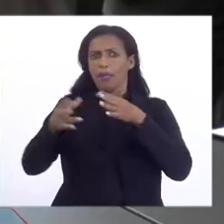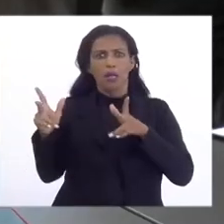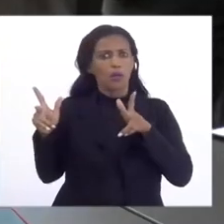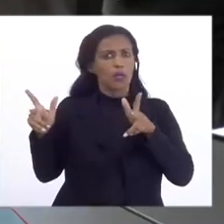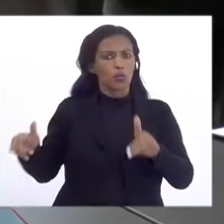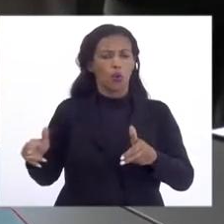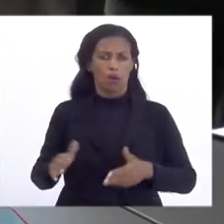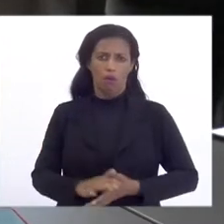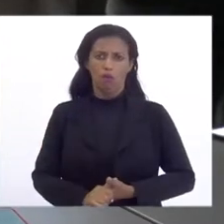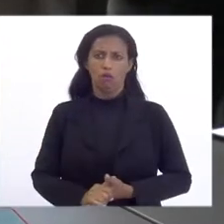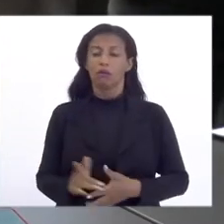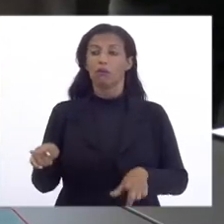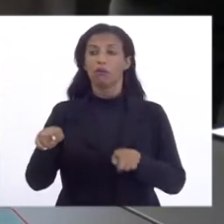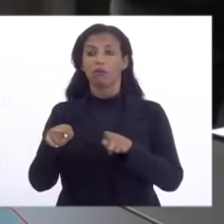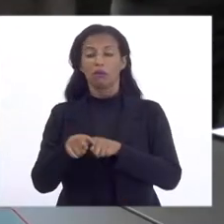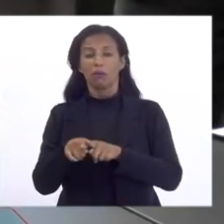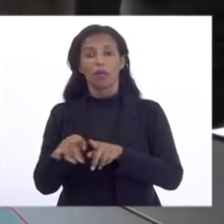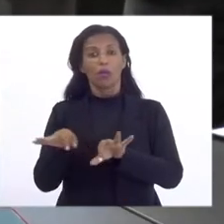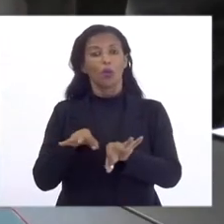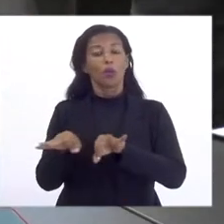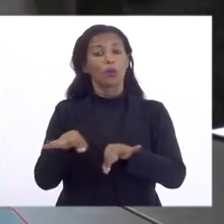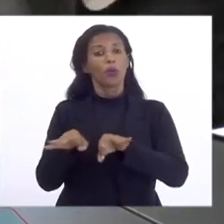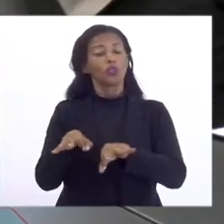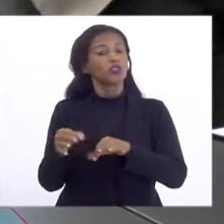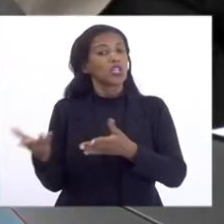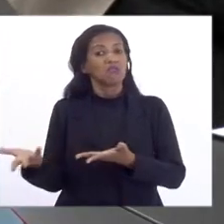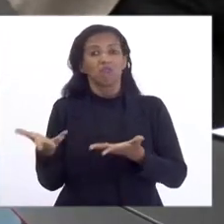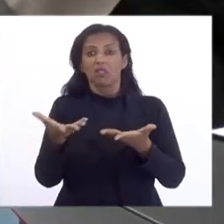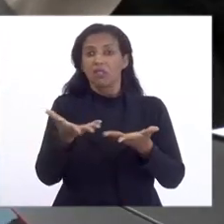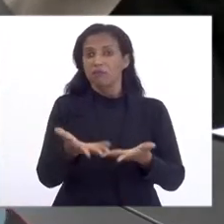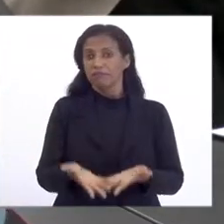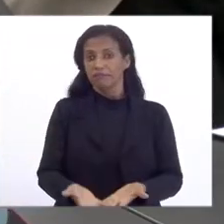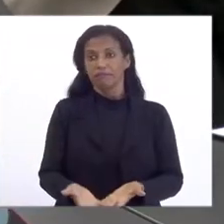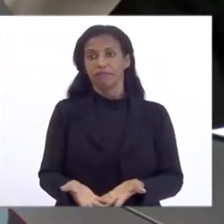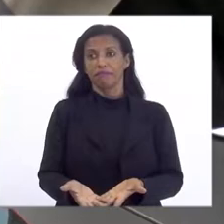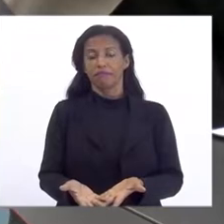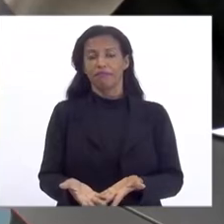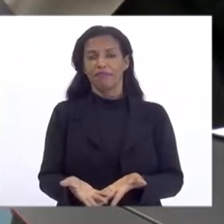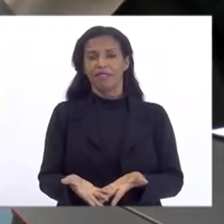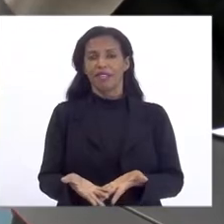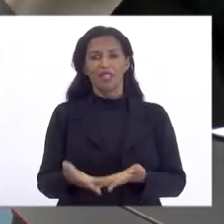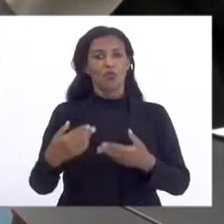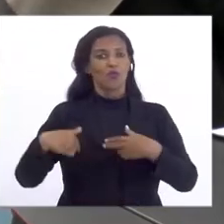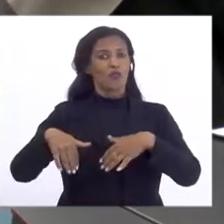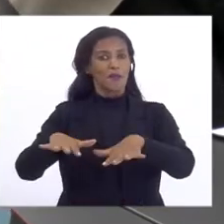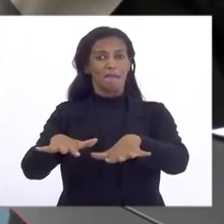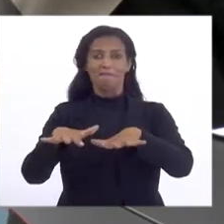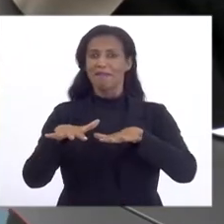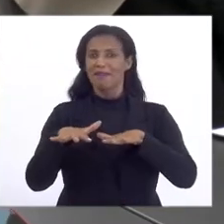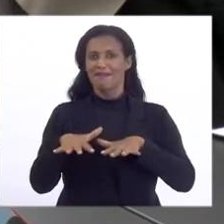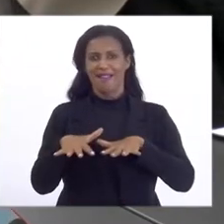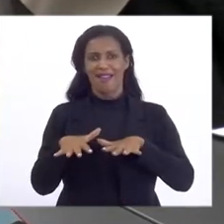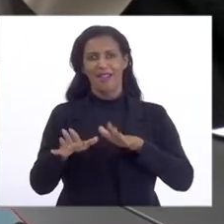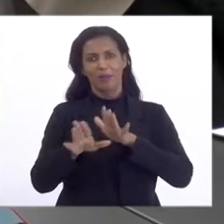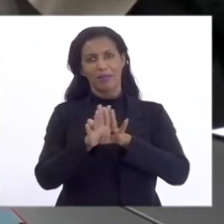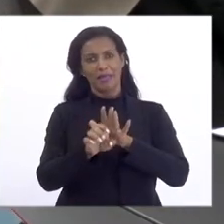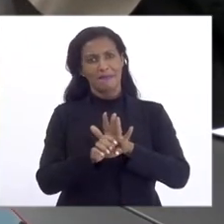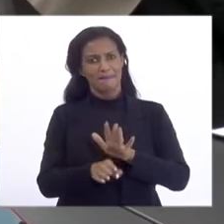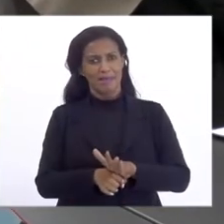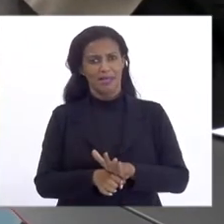autorizativo. Além do mais, o projeto sequer ainda foi em plenário para receber